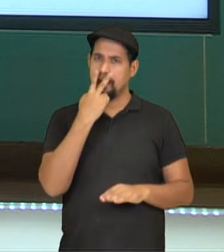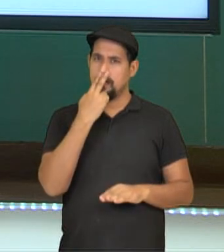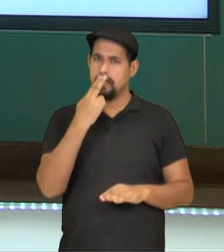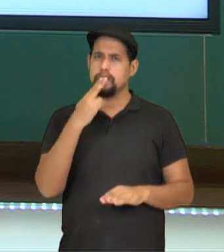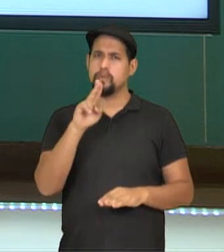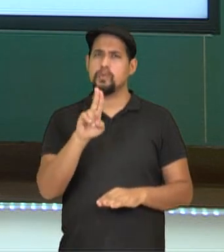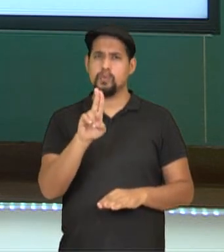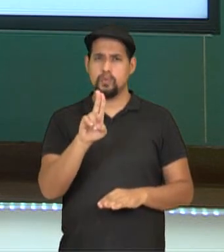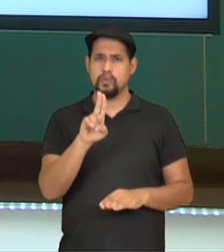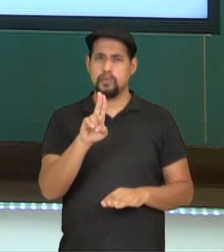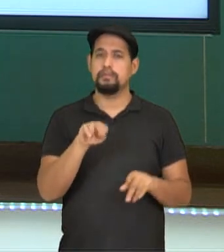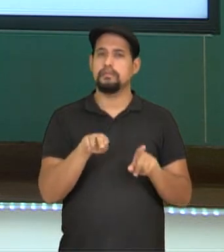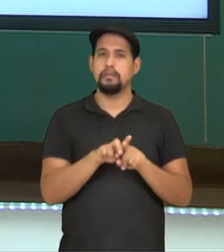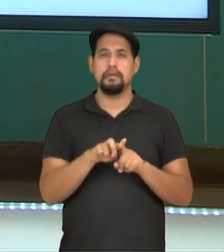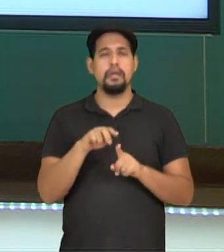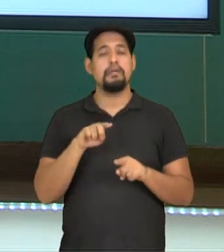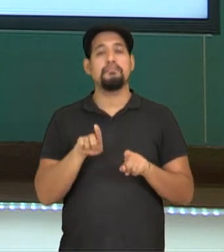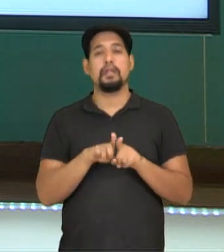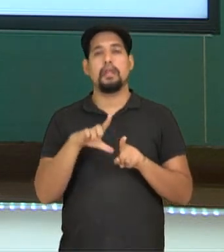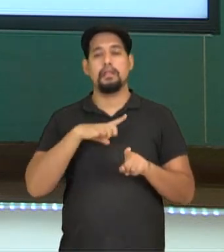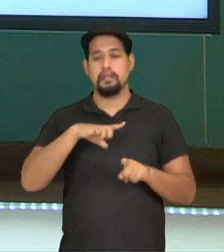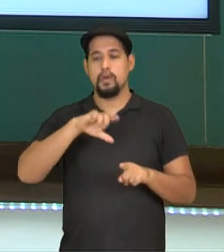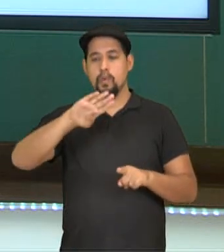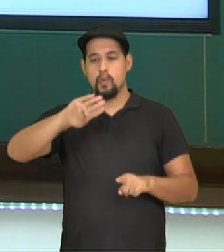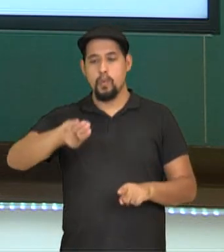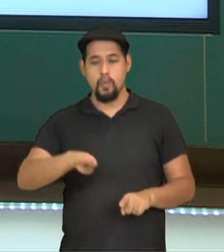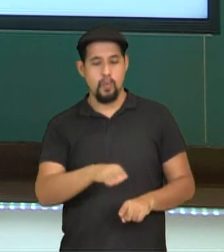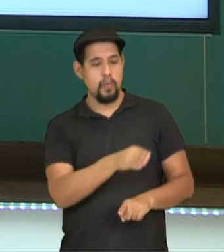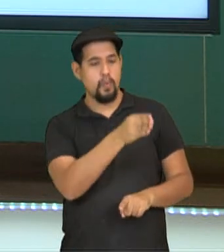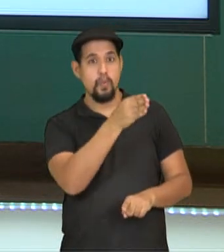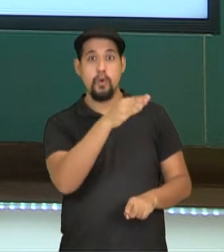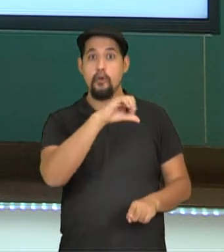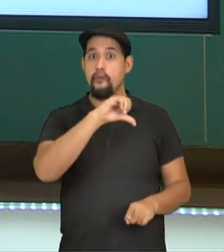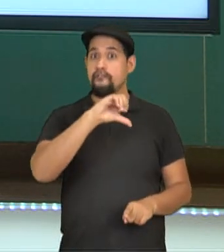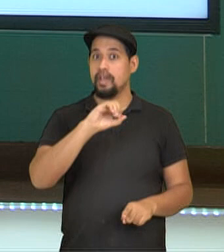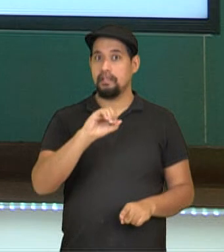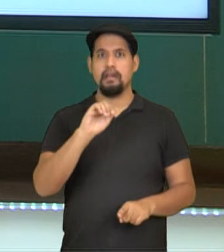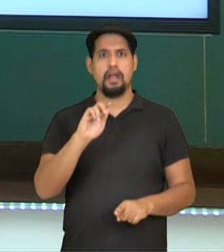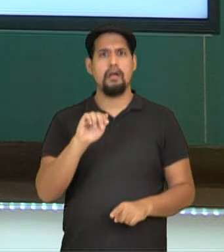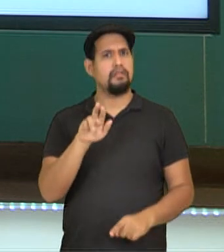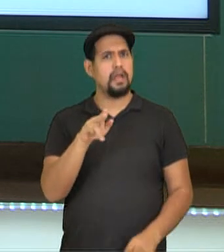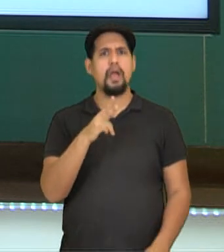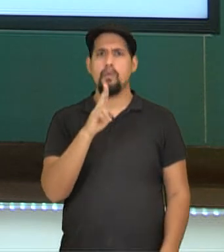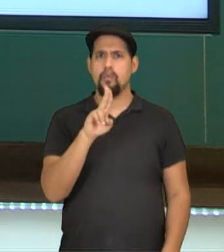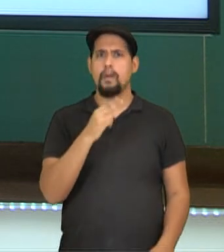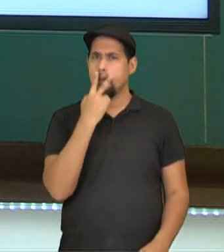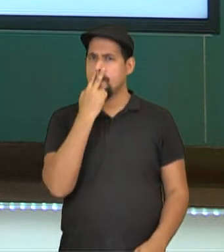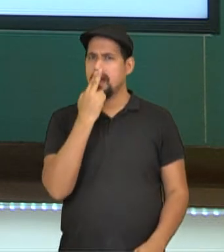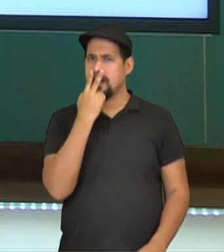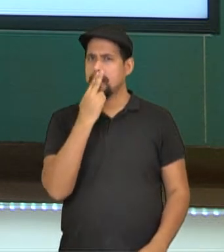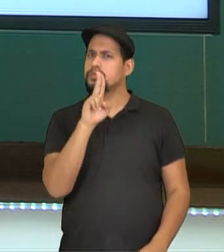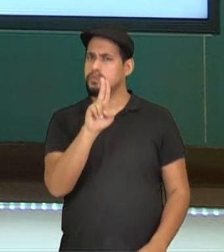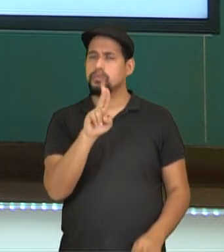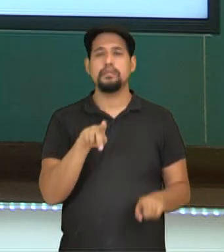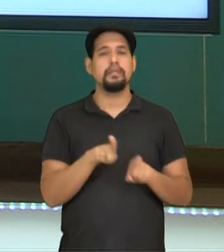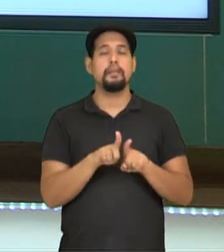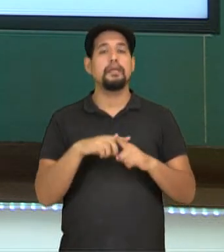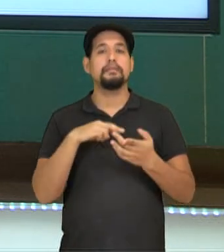U, com paredes praticamente em 90 graus, tá? As manobras podem ser aéreas